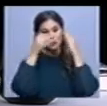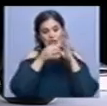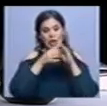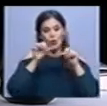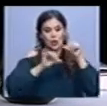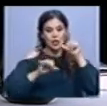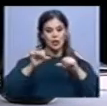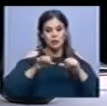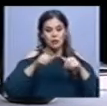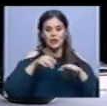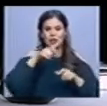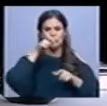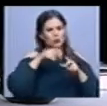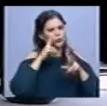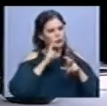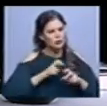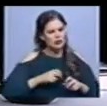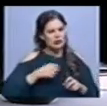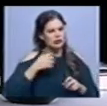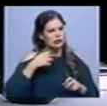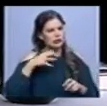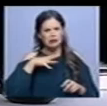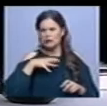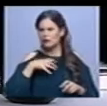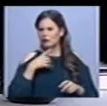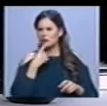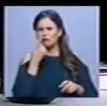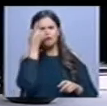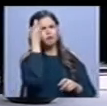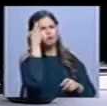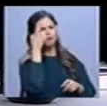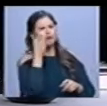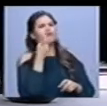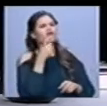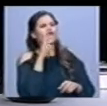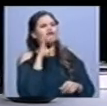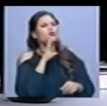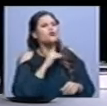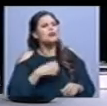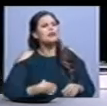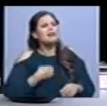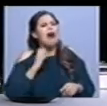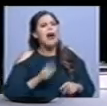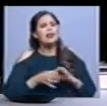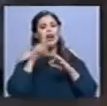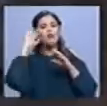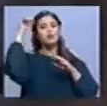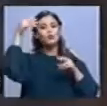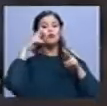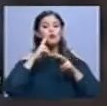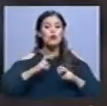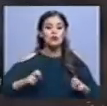Os astrobiólogos é que ficaram a coçar um bocadinho a cabeça a tentar perceber o que é que isto pode significar para futuras investigações. Ora, esta